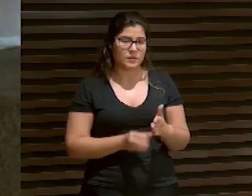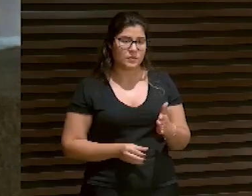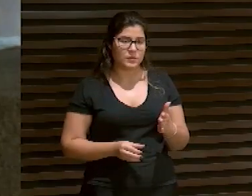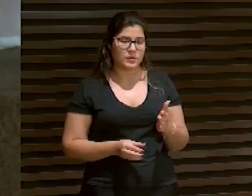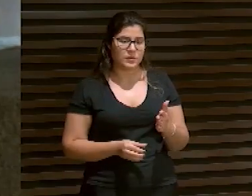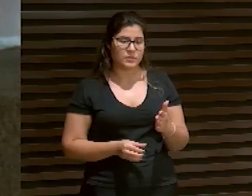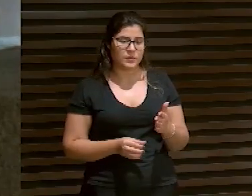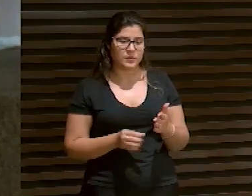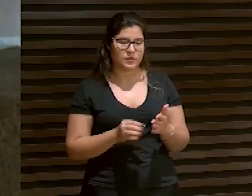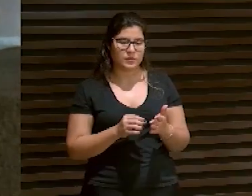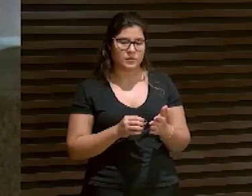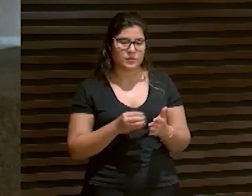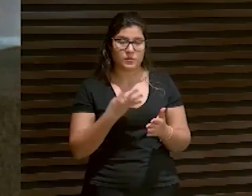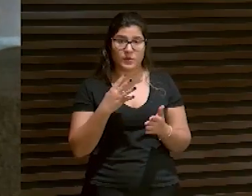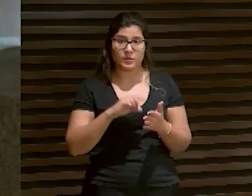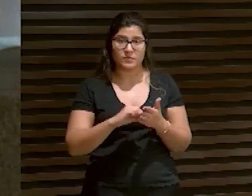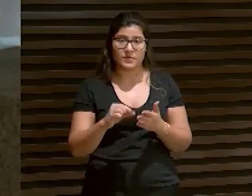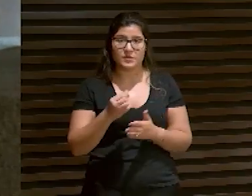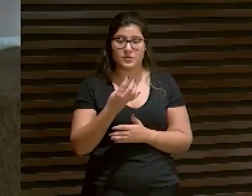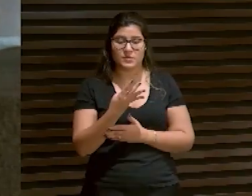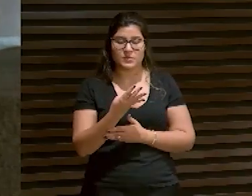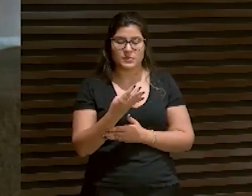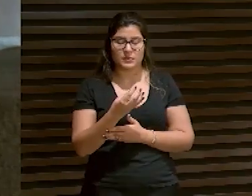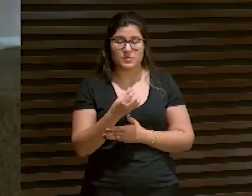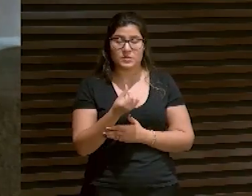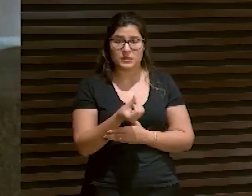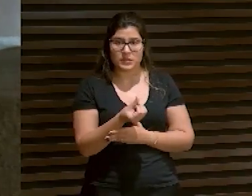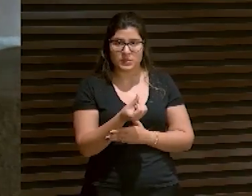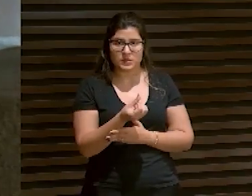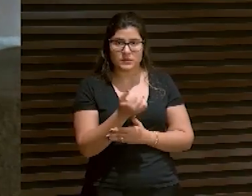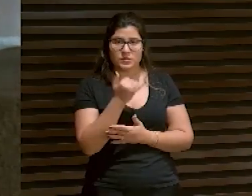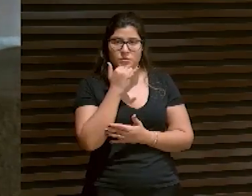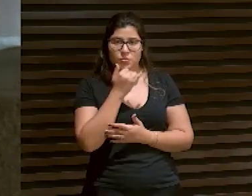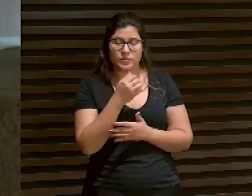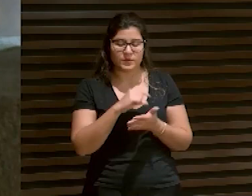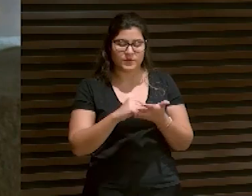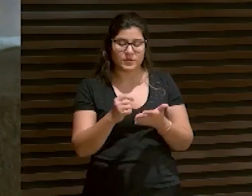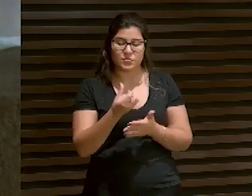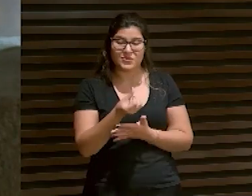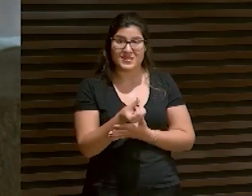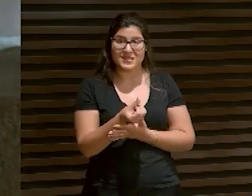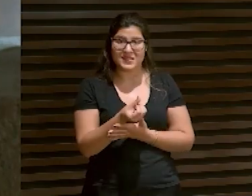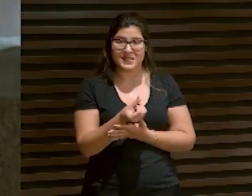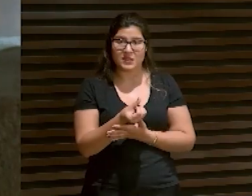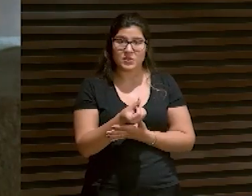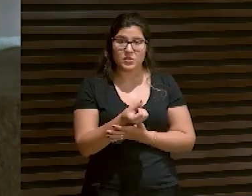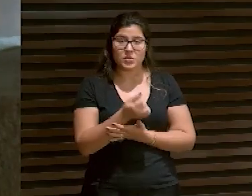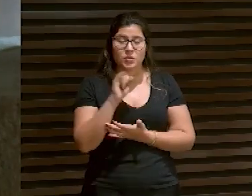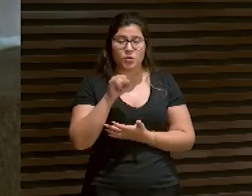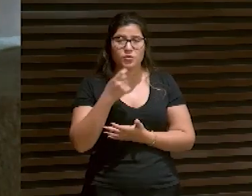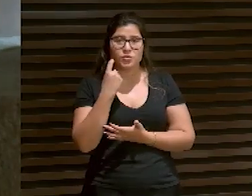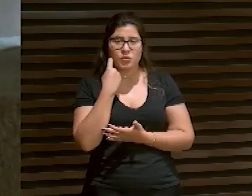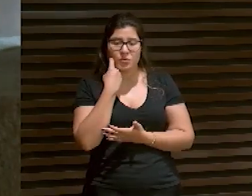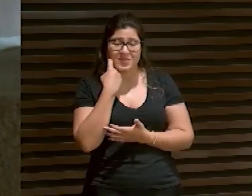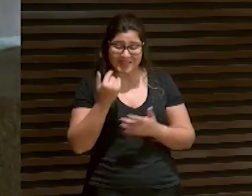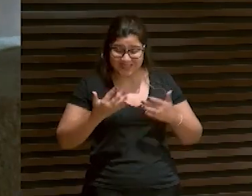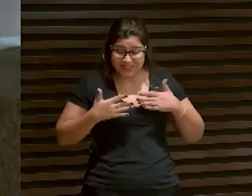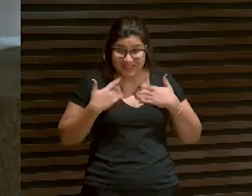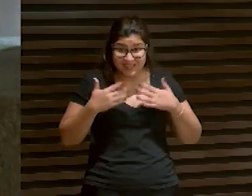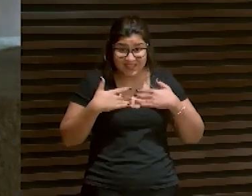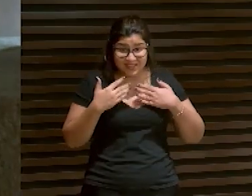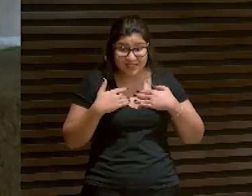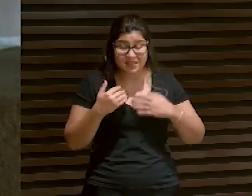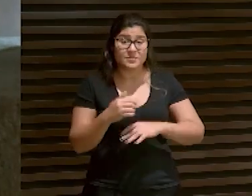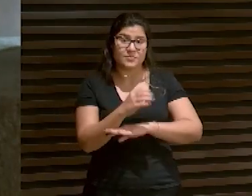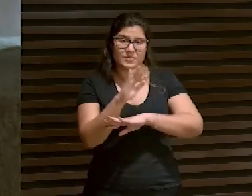no verso 6, o texto fala que depois que Deus criou aquela planta, Jonas se alegrou extremamente por causa dessa planta que Deus colocou para